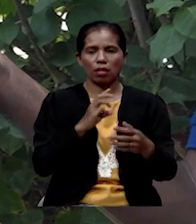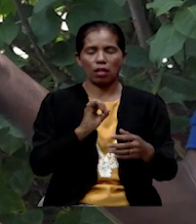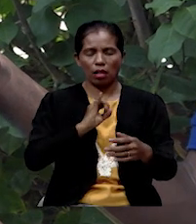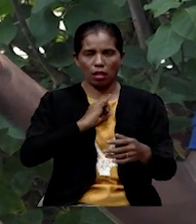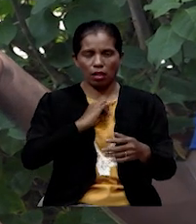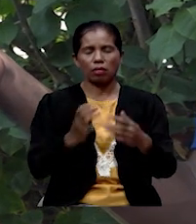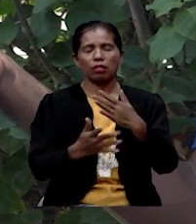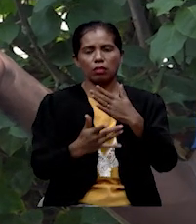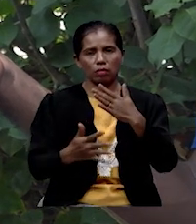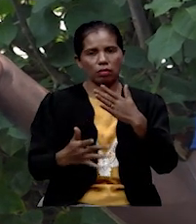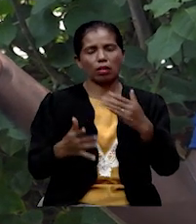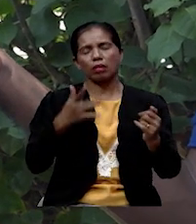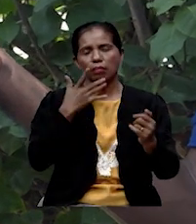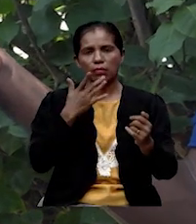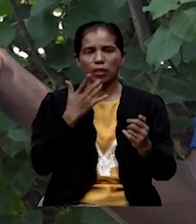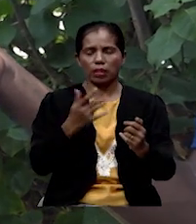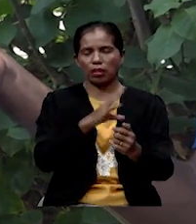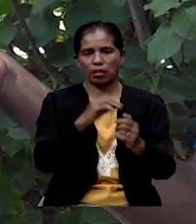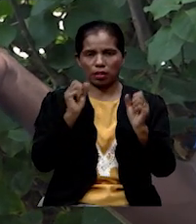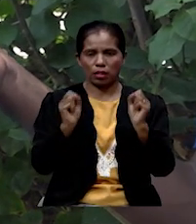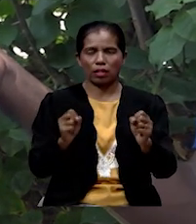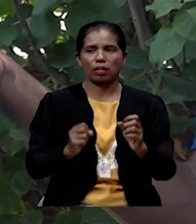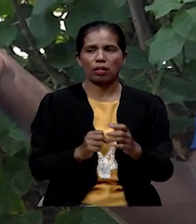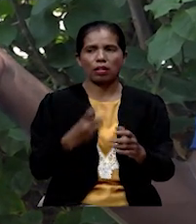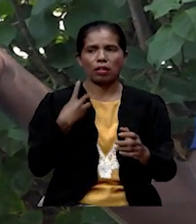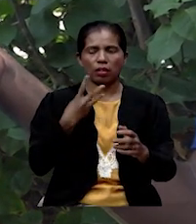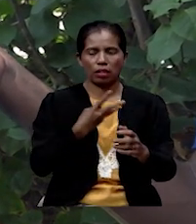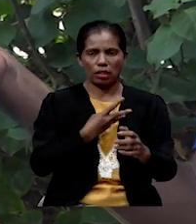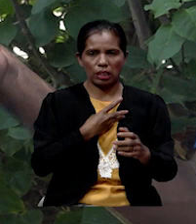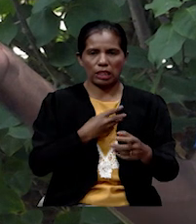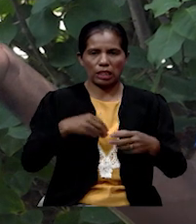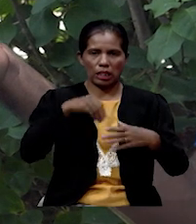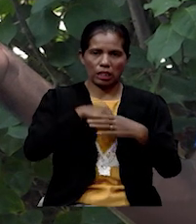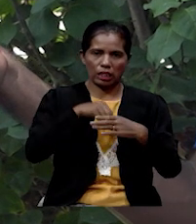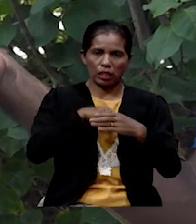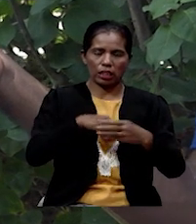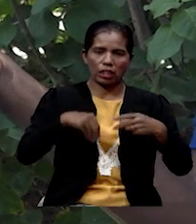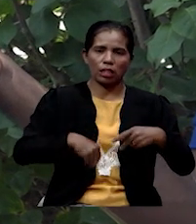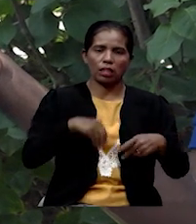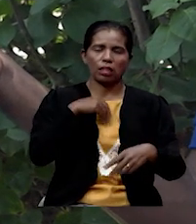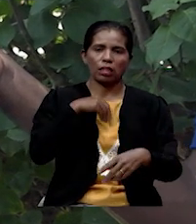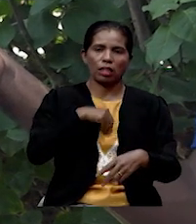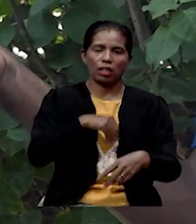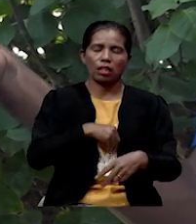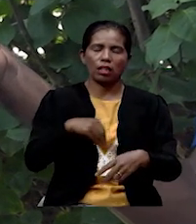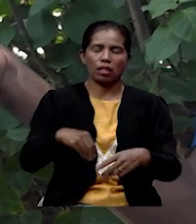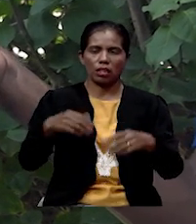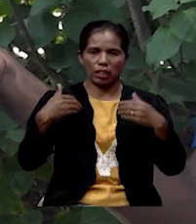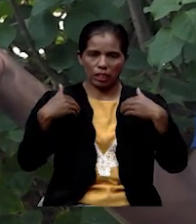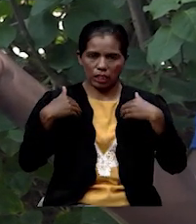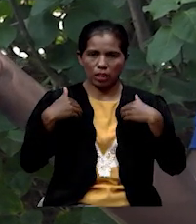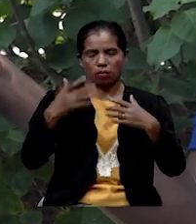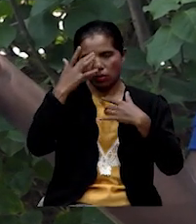mos ten ien batamba itenia organe ia area nebe maka kada be na sane afet afetarun ien